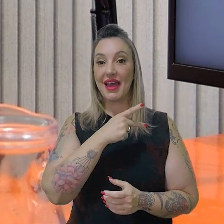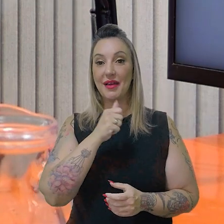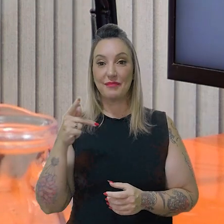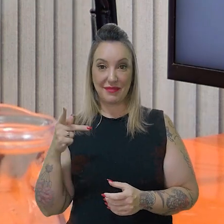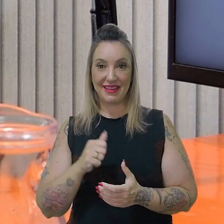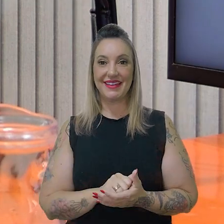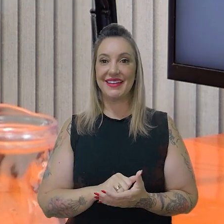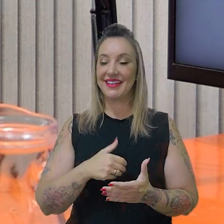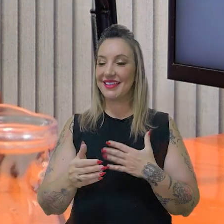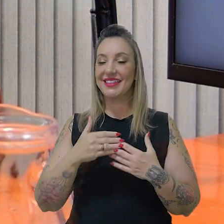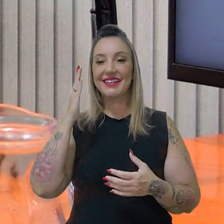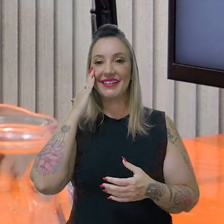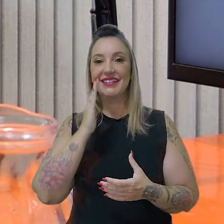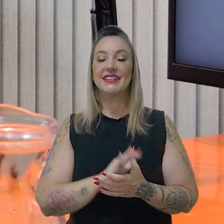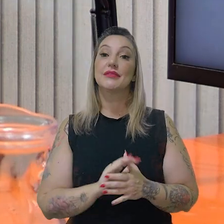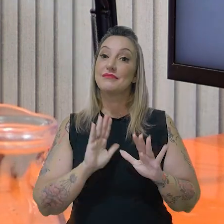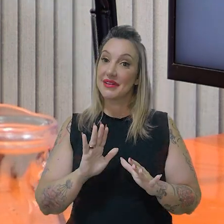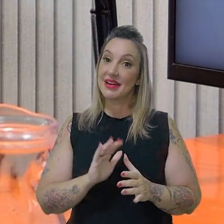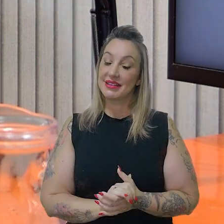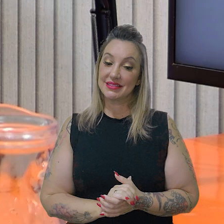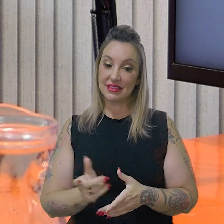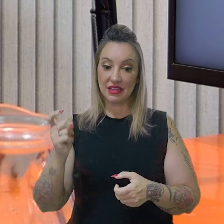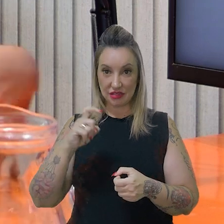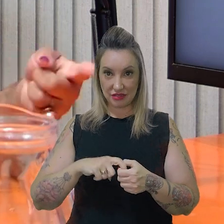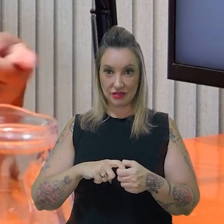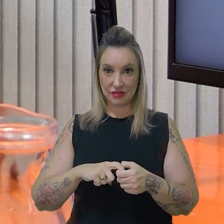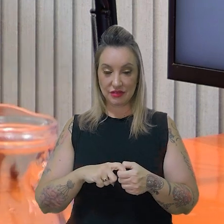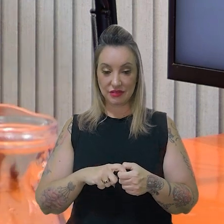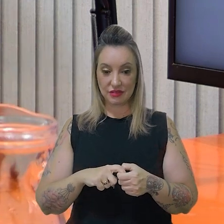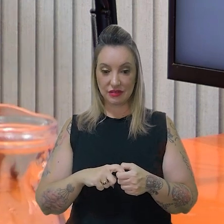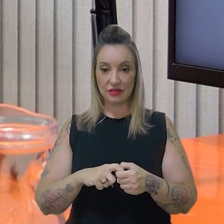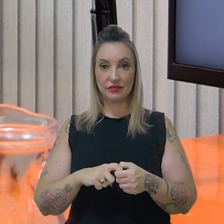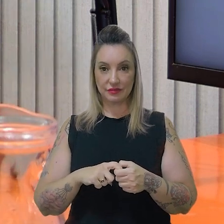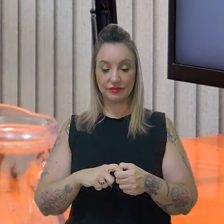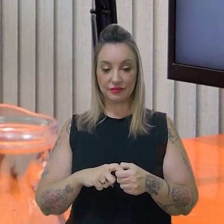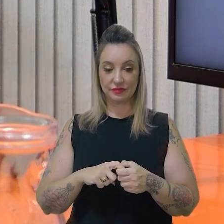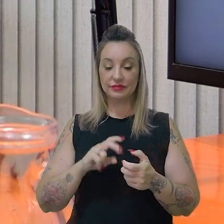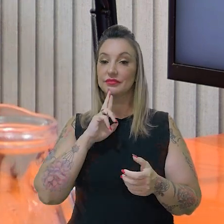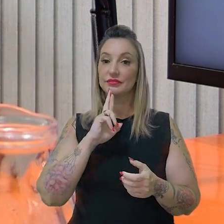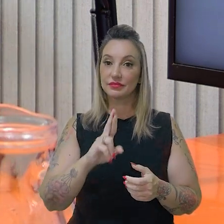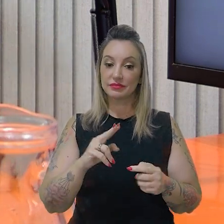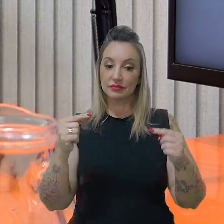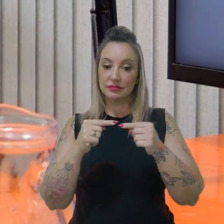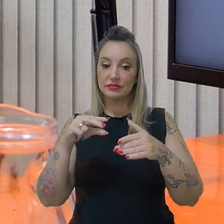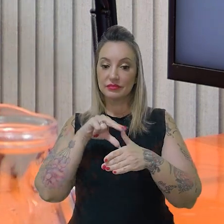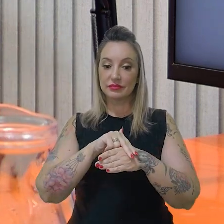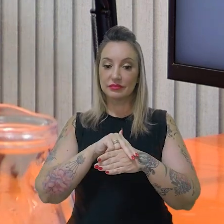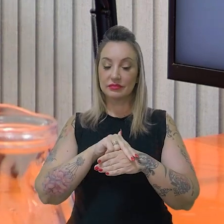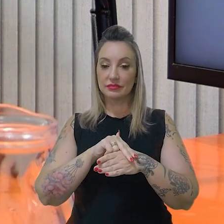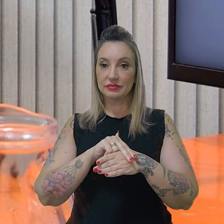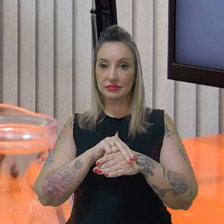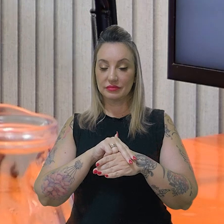todo mundo consegue mas aí eu retor retorno para ela que aí eu vou ver até te alinhar a agenda pra metade do caminho que